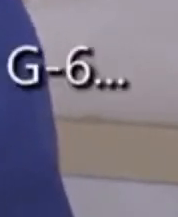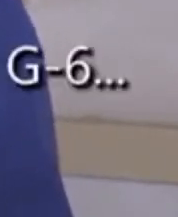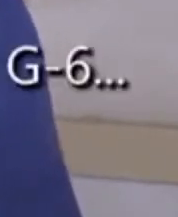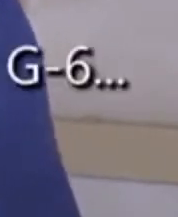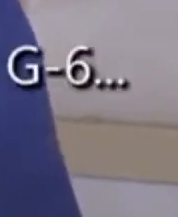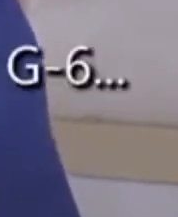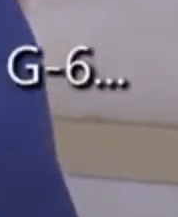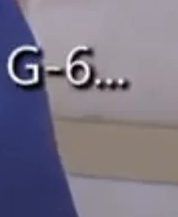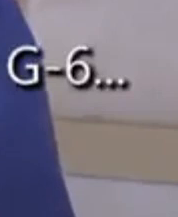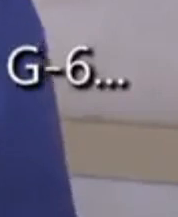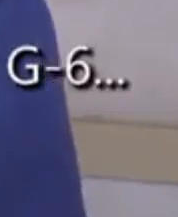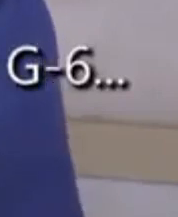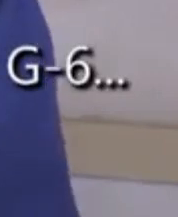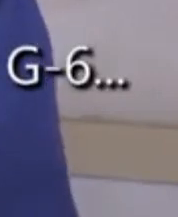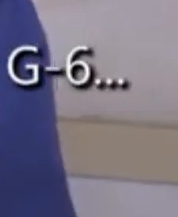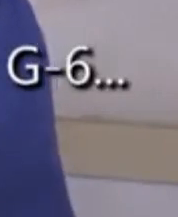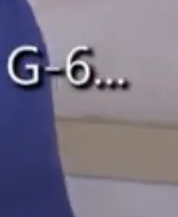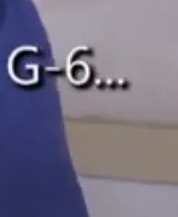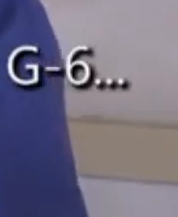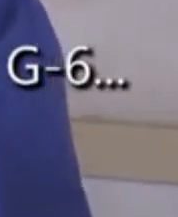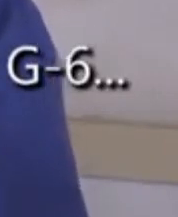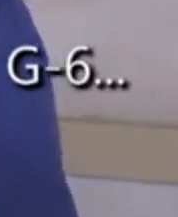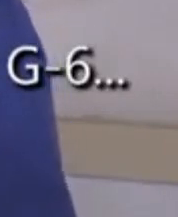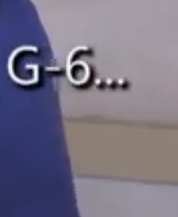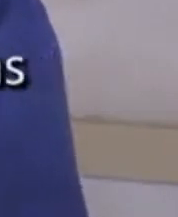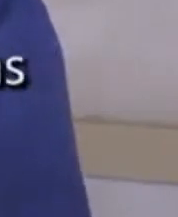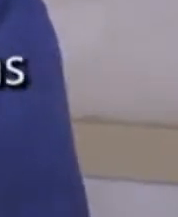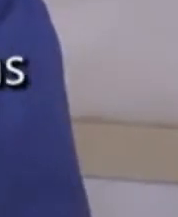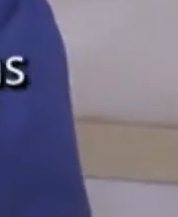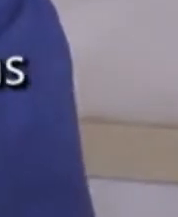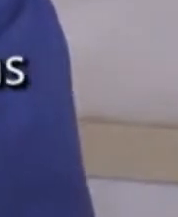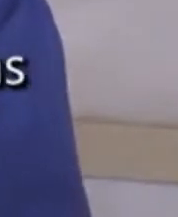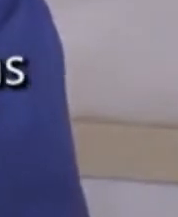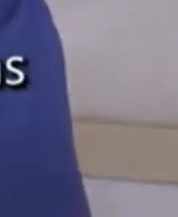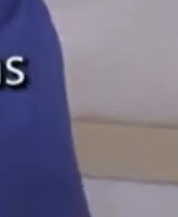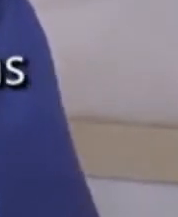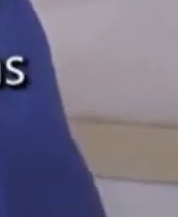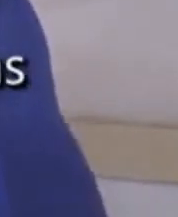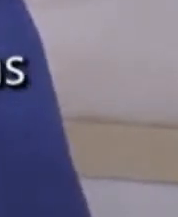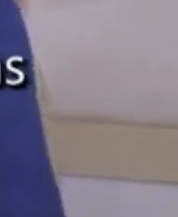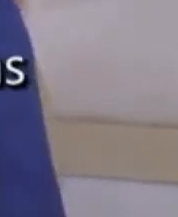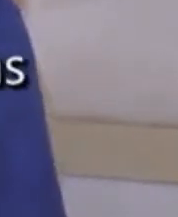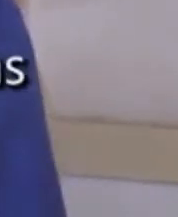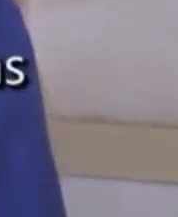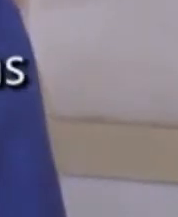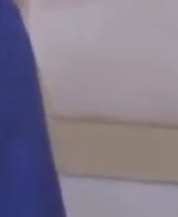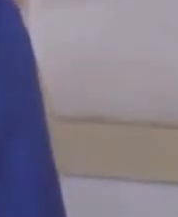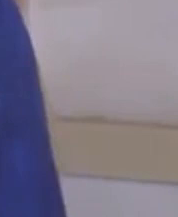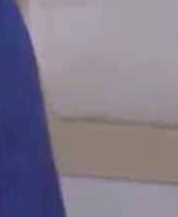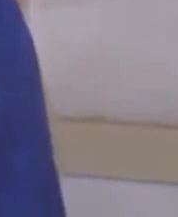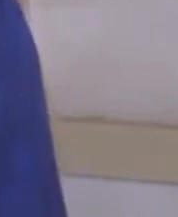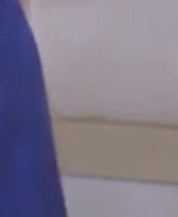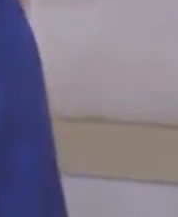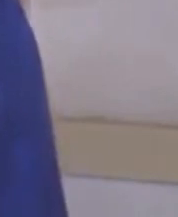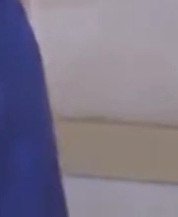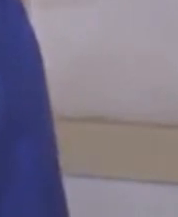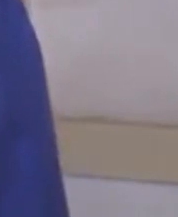impotente para dar respuesta aos G5 e os G6. Não falamos de Valkyries, etc. Os G5 e os G6.